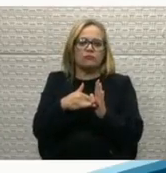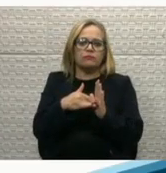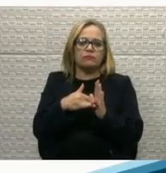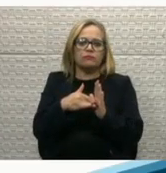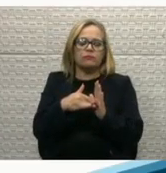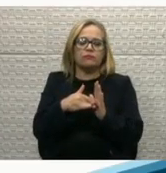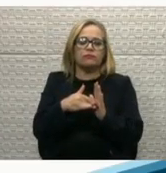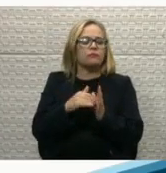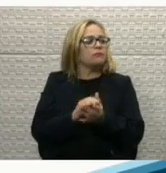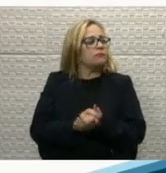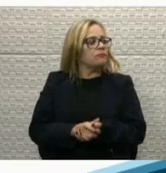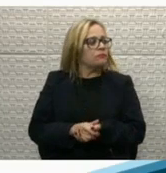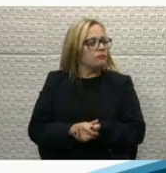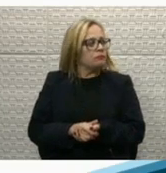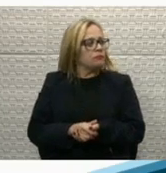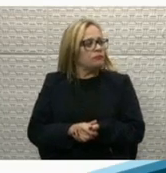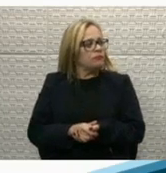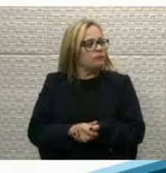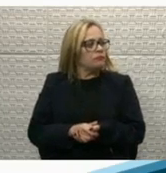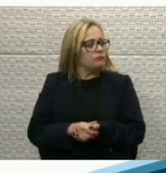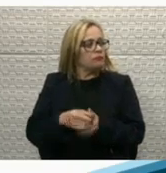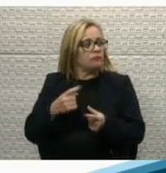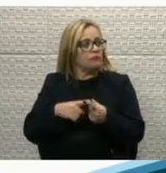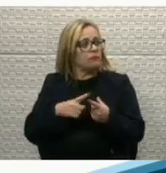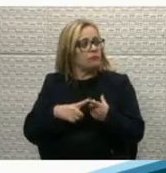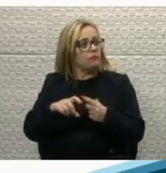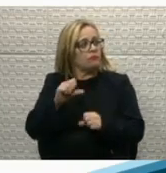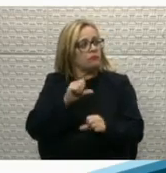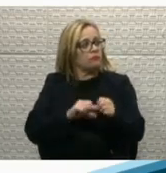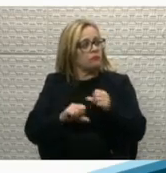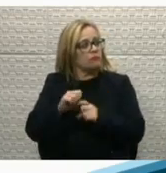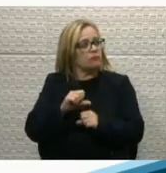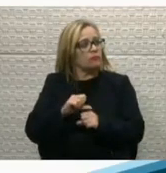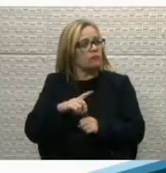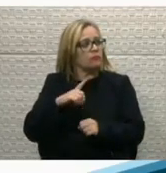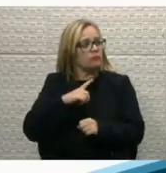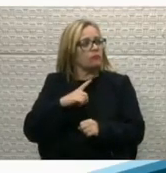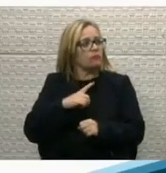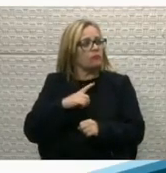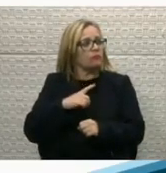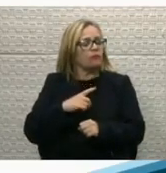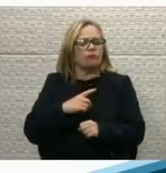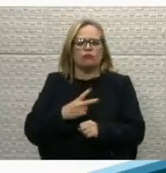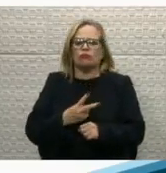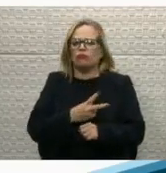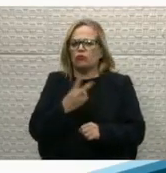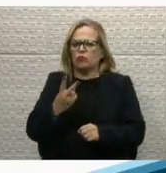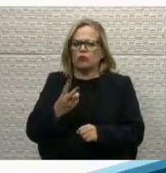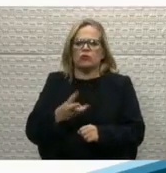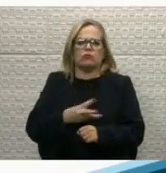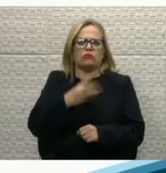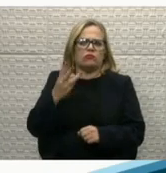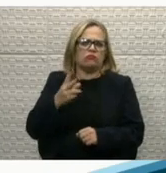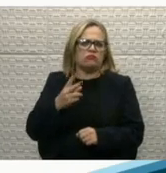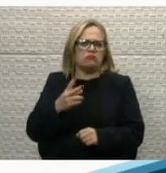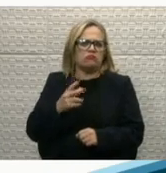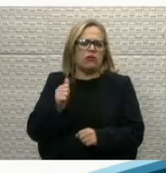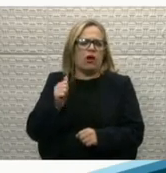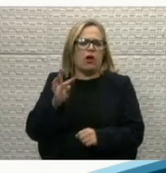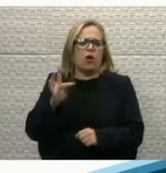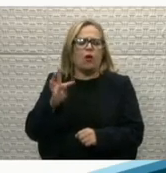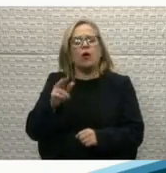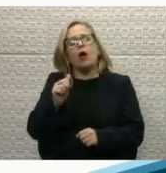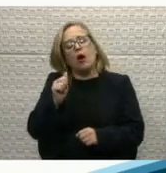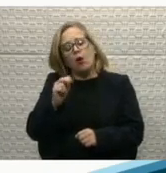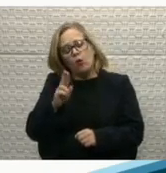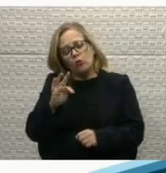autovalores e autovetores. Porque uma transformação pode admitir 2 autovalores, 3 autovalores, dependendo das